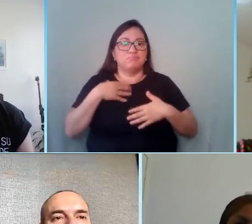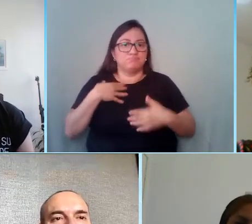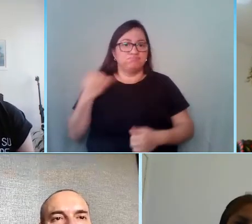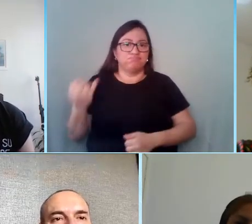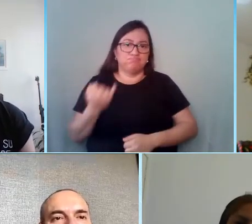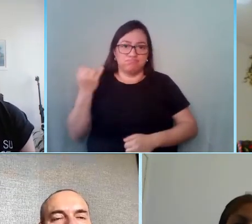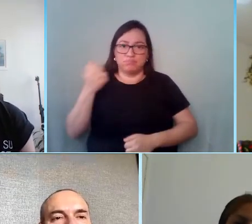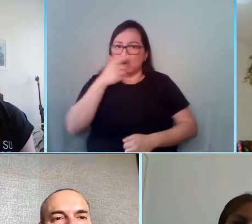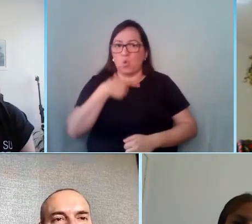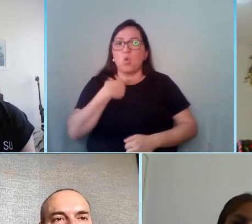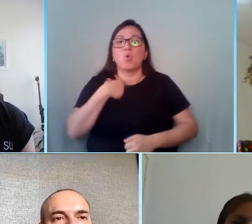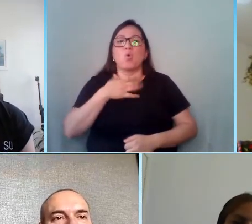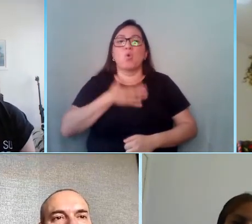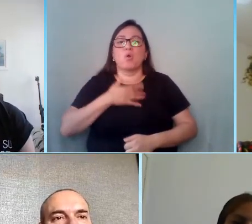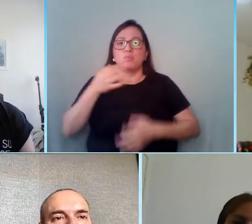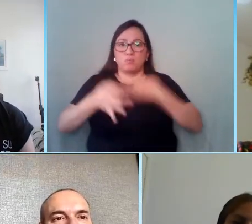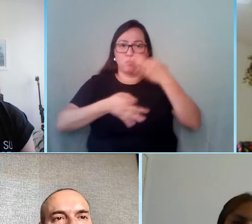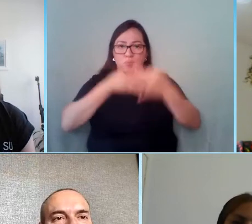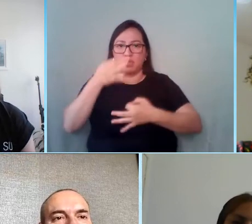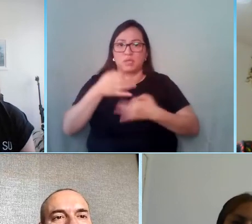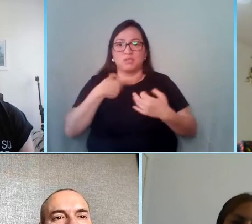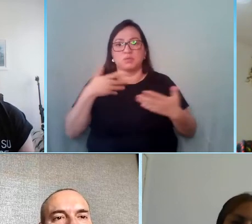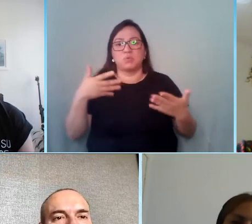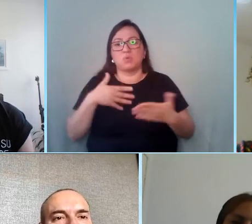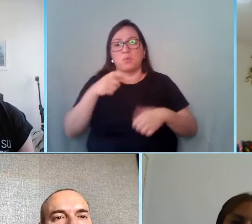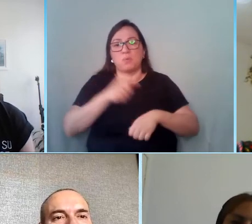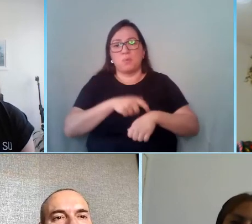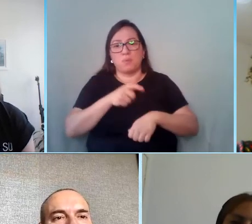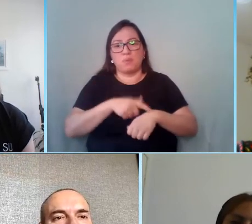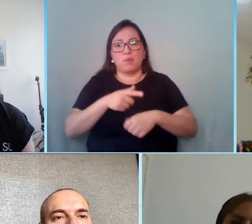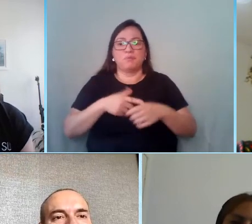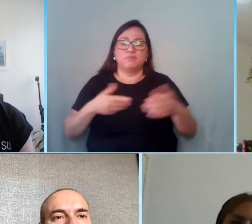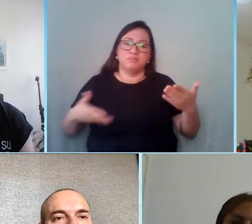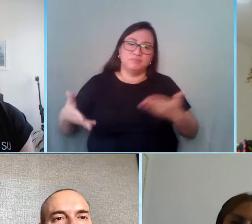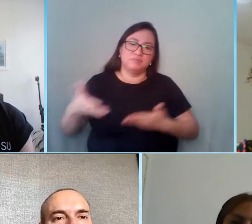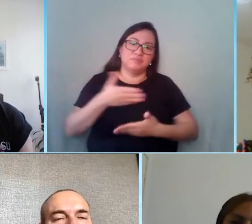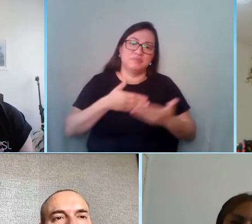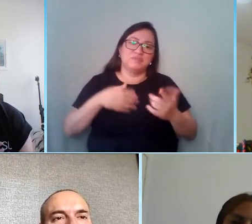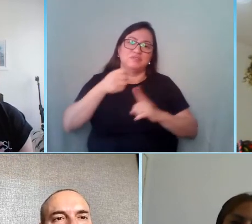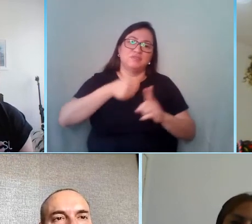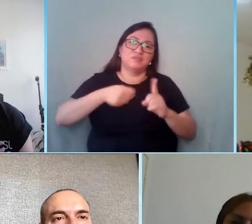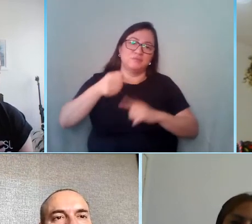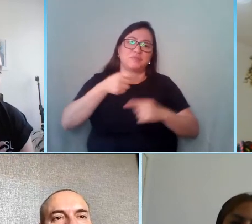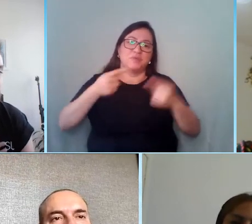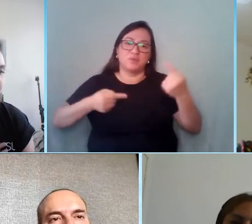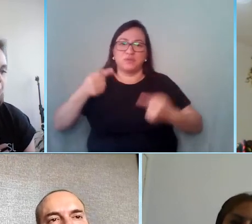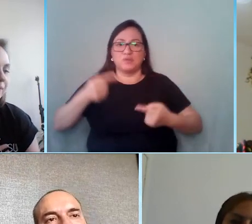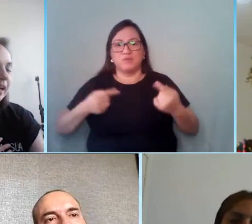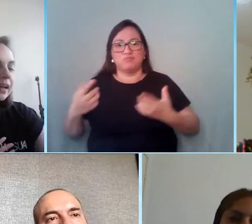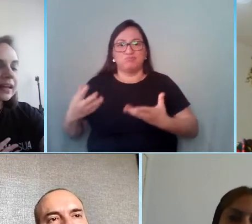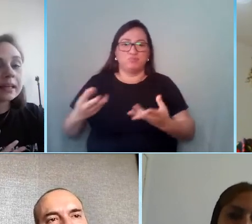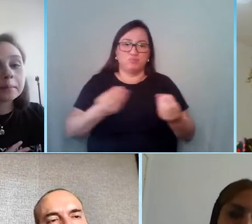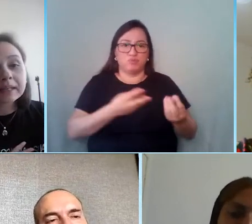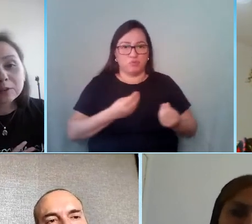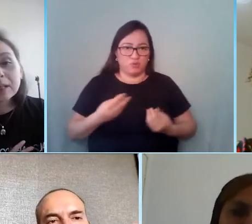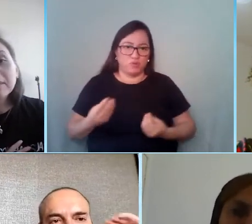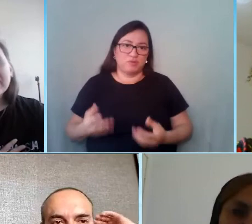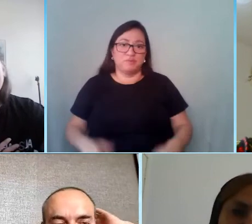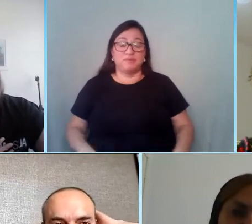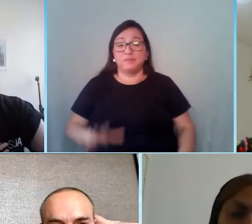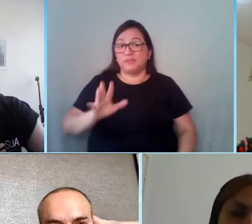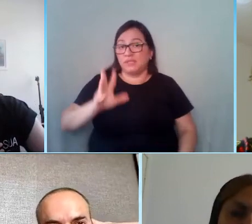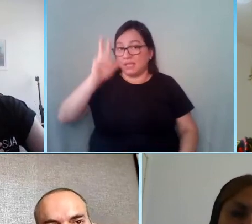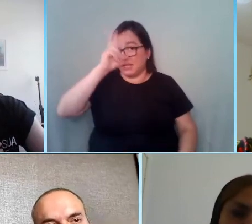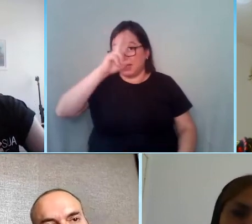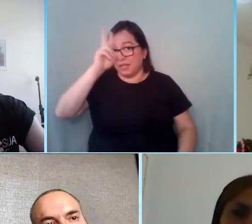gente poder pensar que a gente está podendo ocupar esse espaço, socializar com tanta gente, debater com tanta gente. Lembrando também